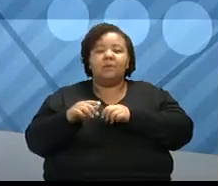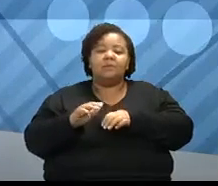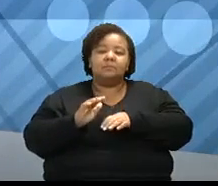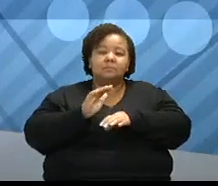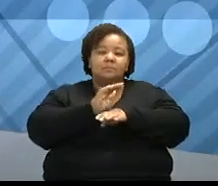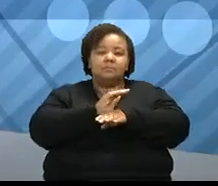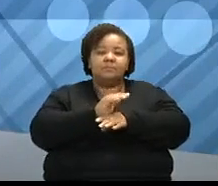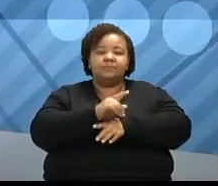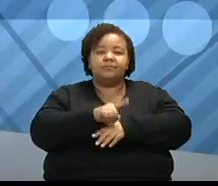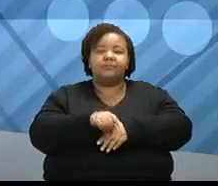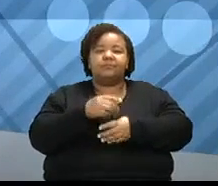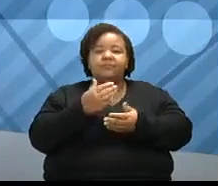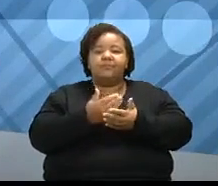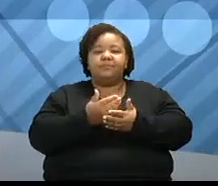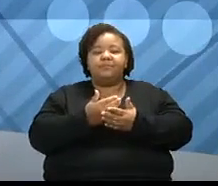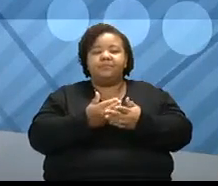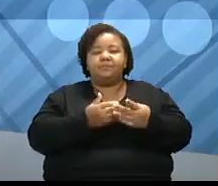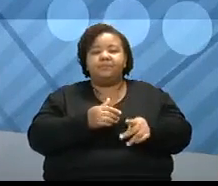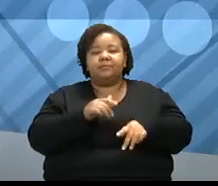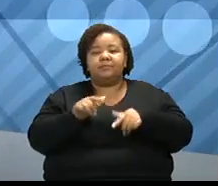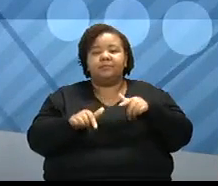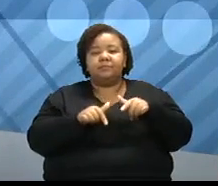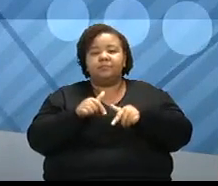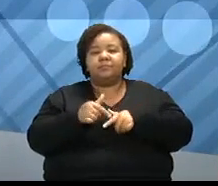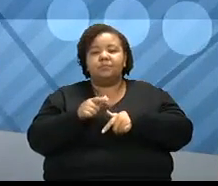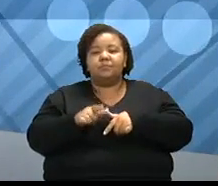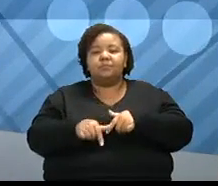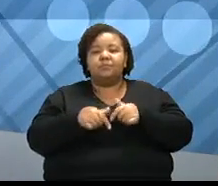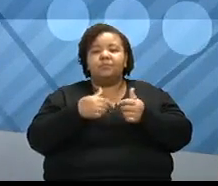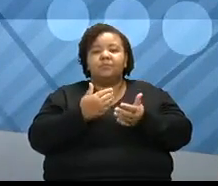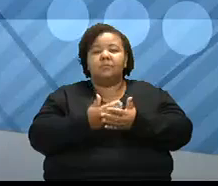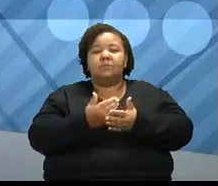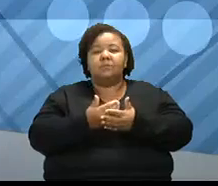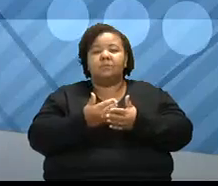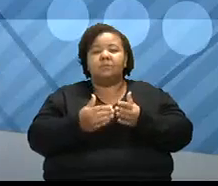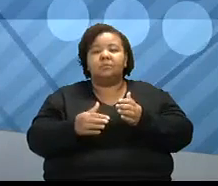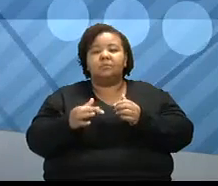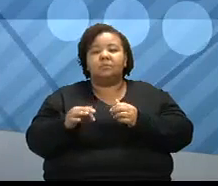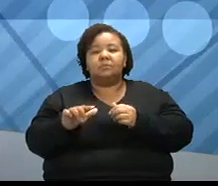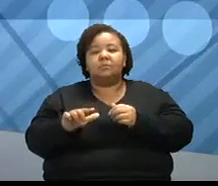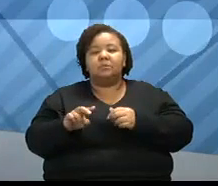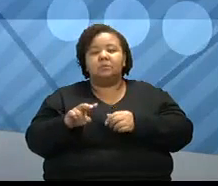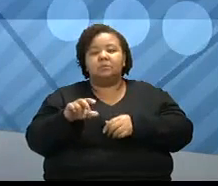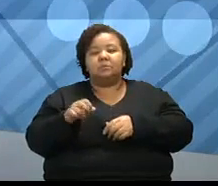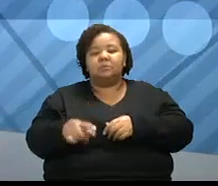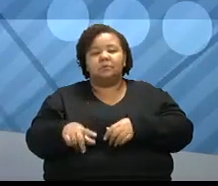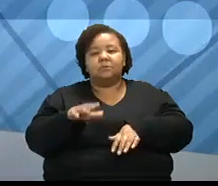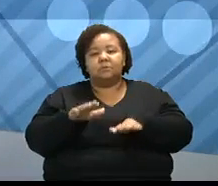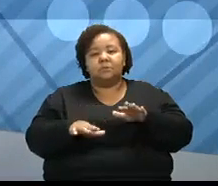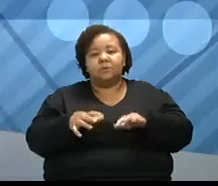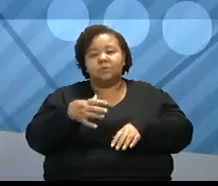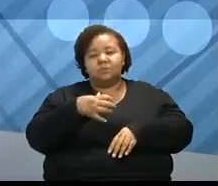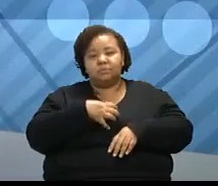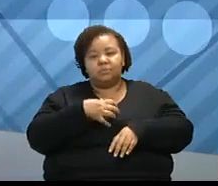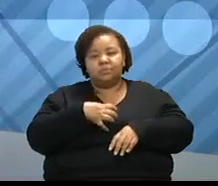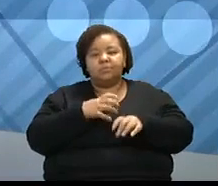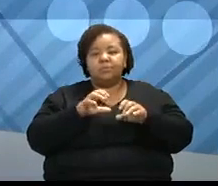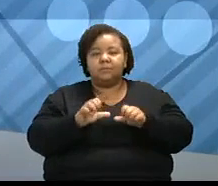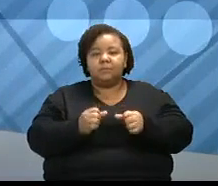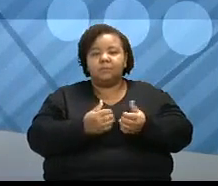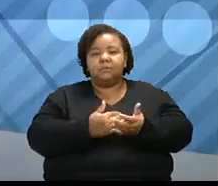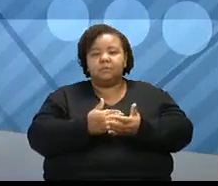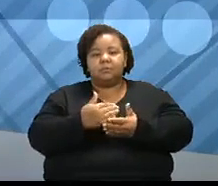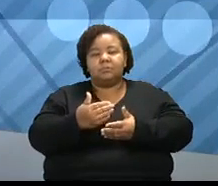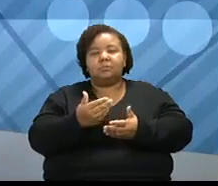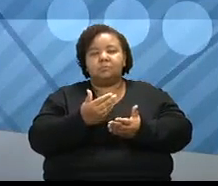favorecer o estudo de trabalho, o estudo de fluxo, dependendo do tipo de situação. Então, vamos iniciar